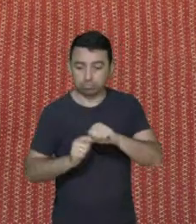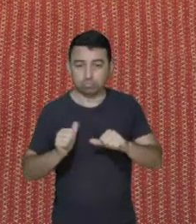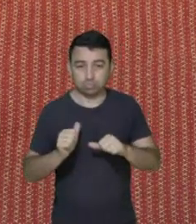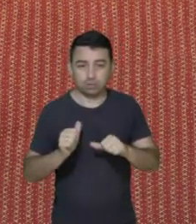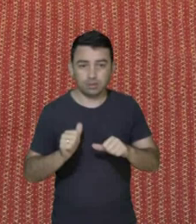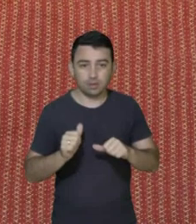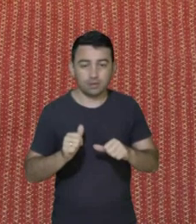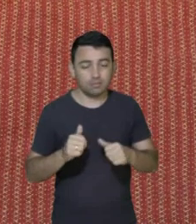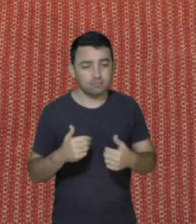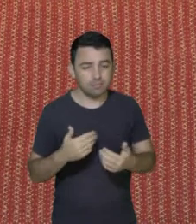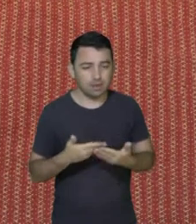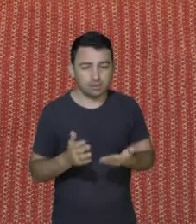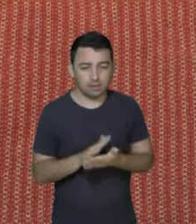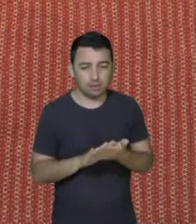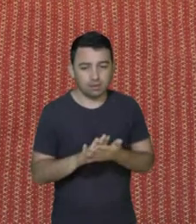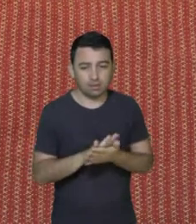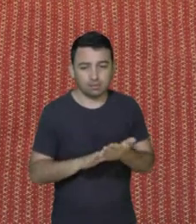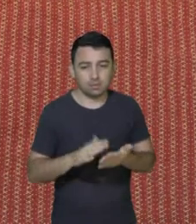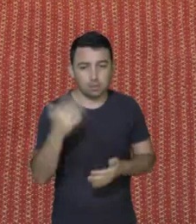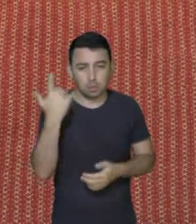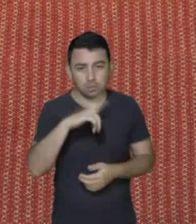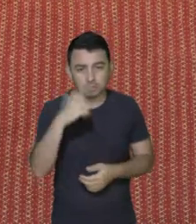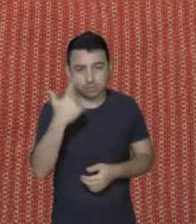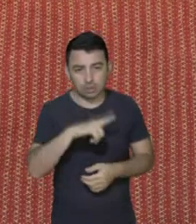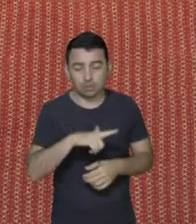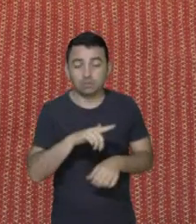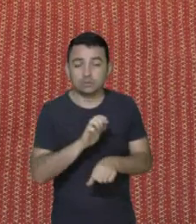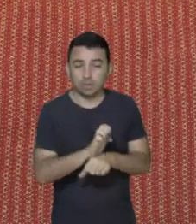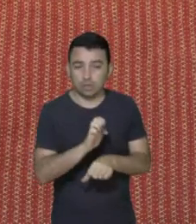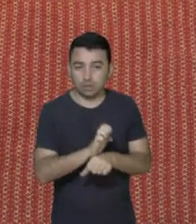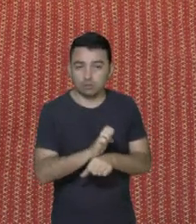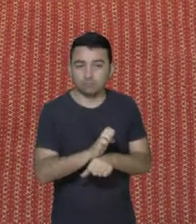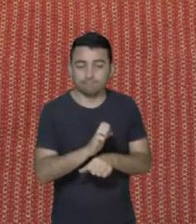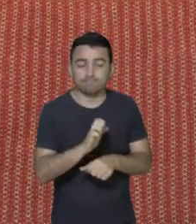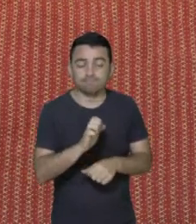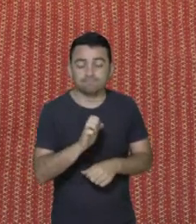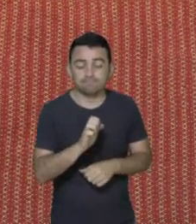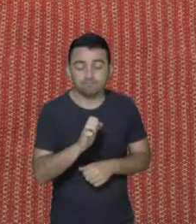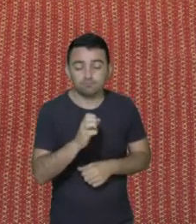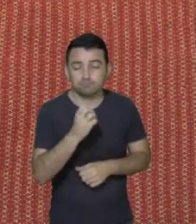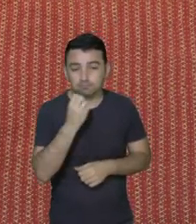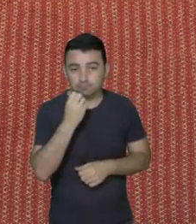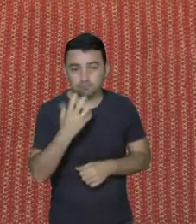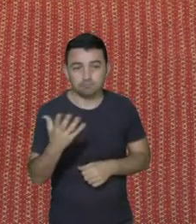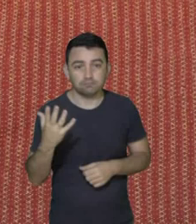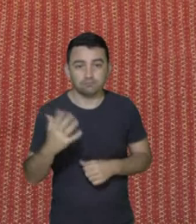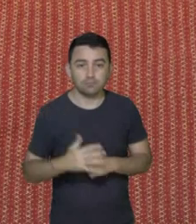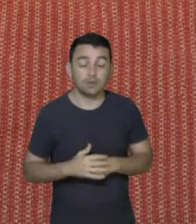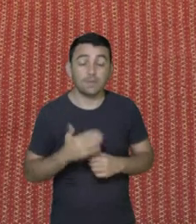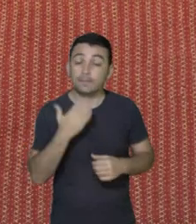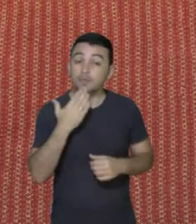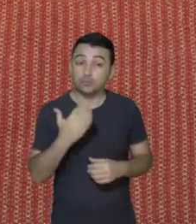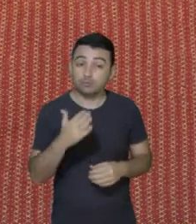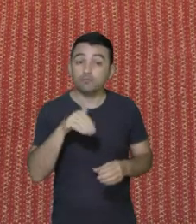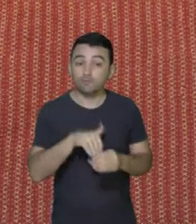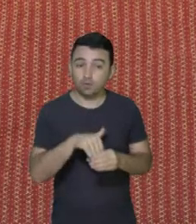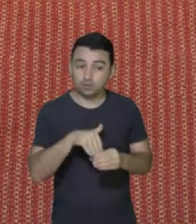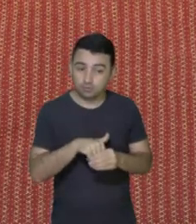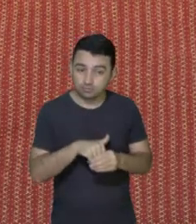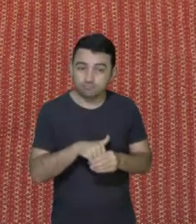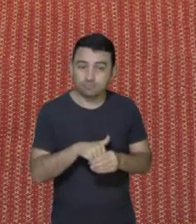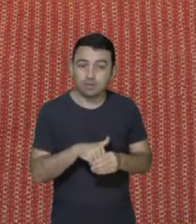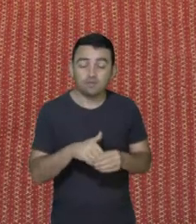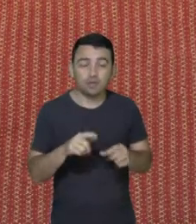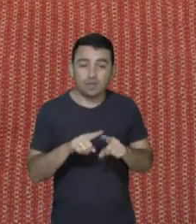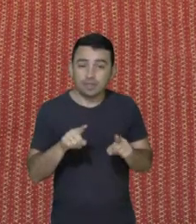quem ganha, sim, é o Estado e é o próprio servidor. Portanto, nós queremos fazer o pedido de votar aqui. É votar